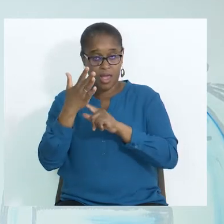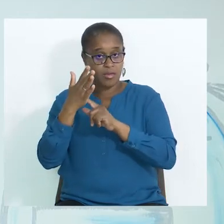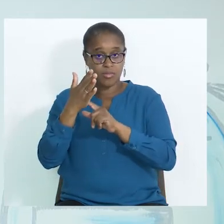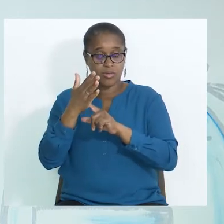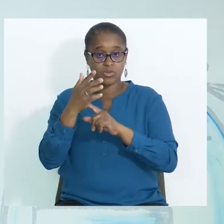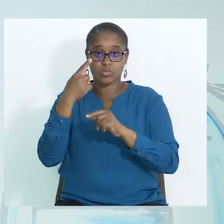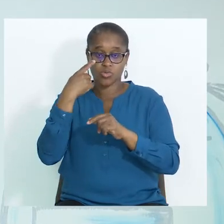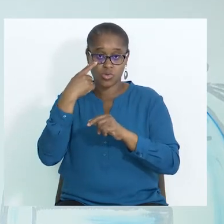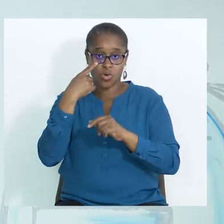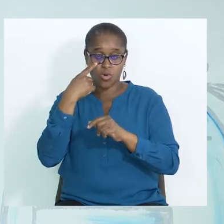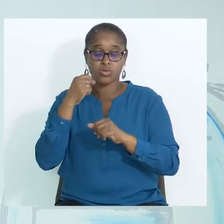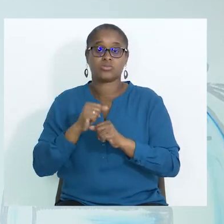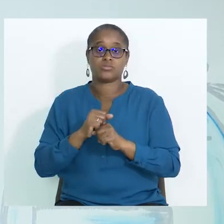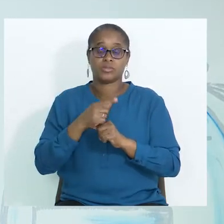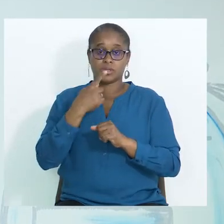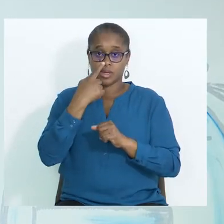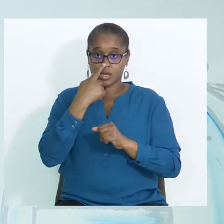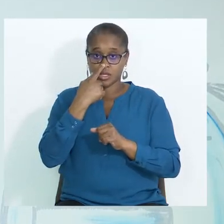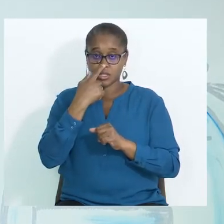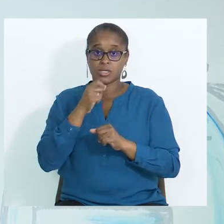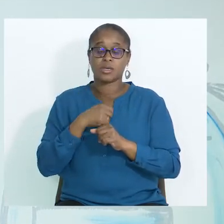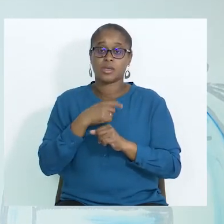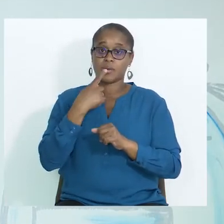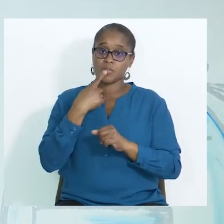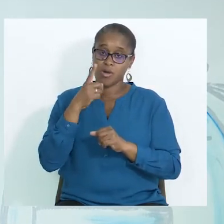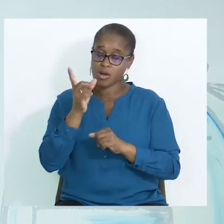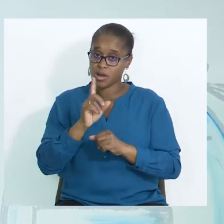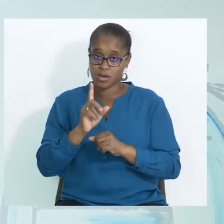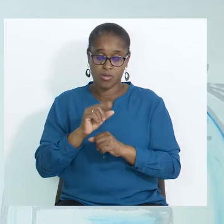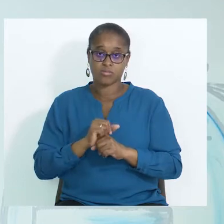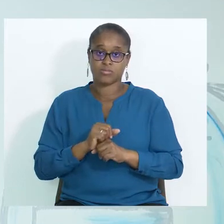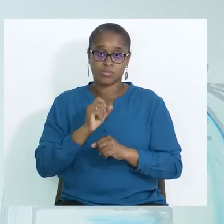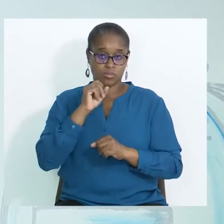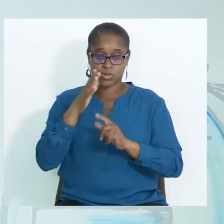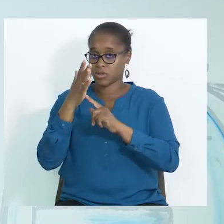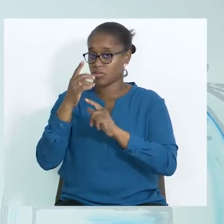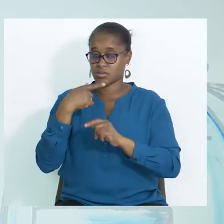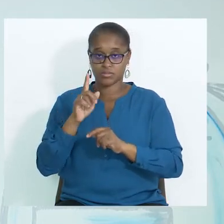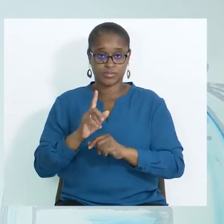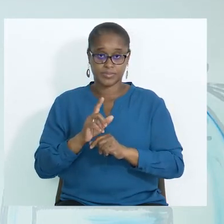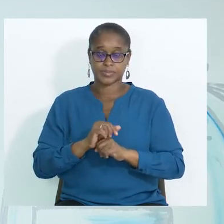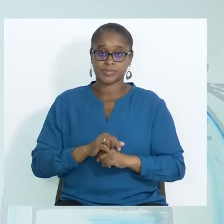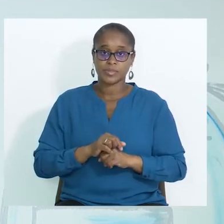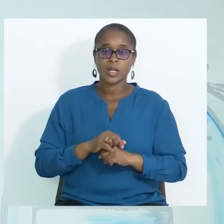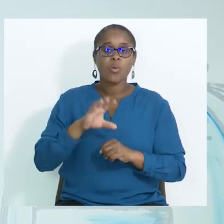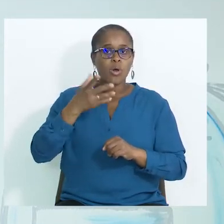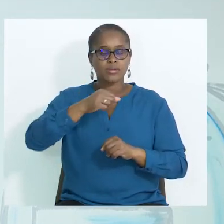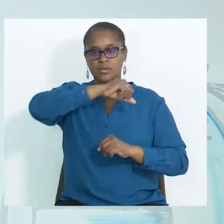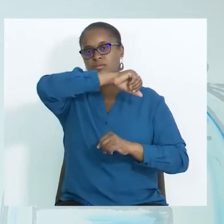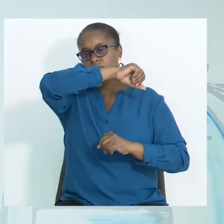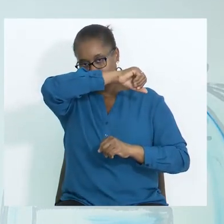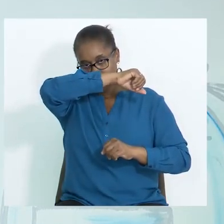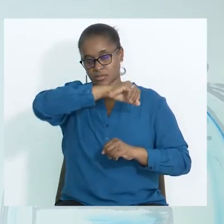as mãos para os olhos para o nariz e para boca ao